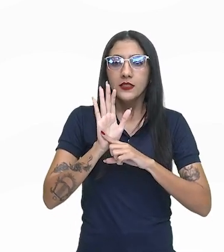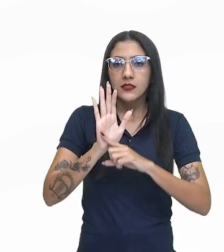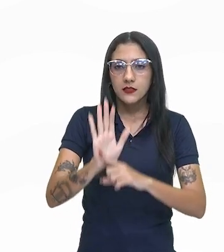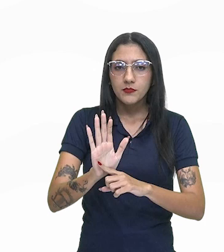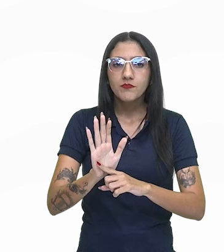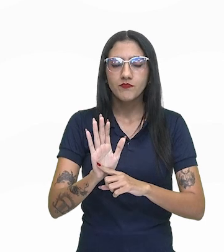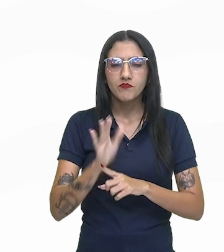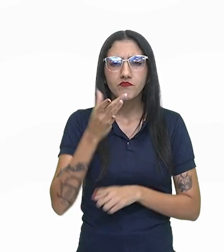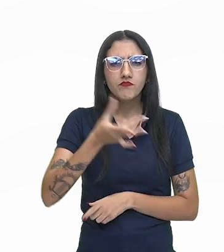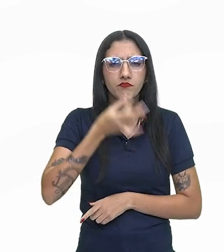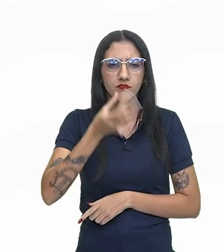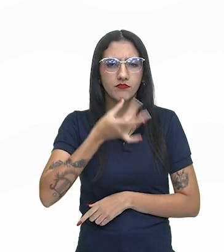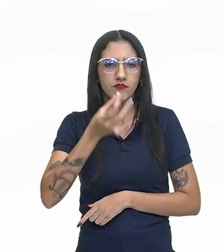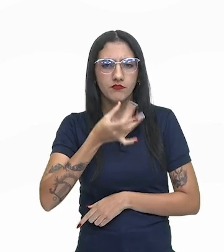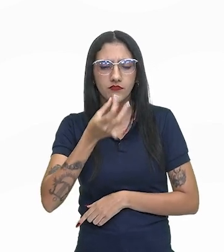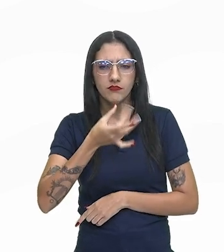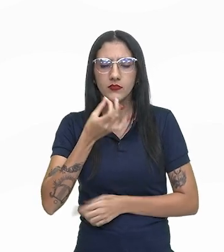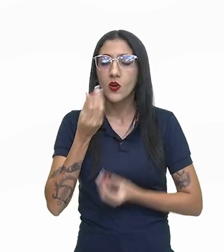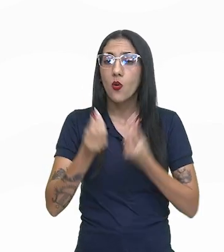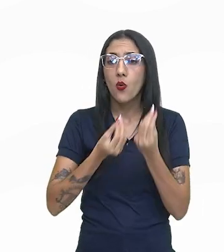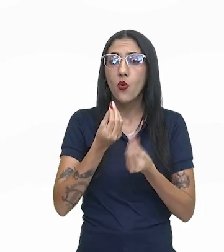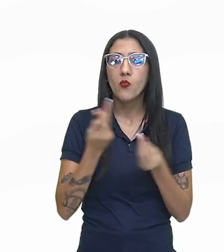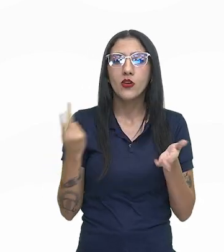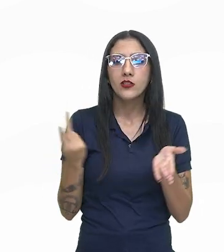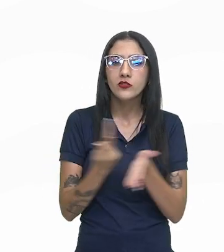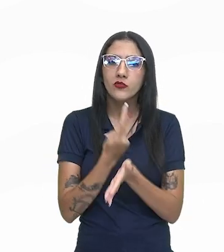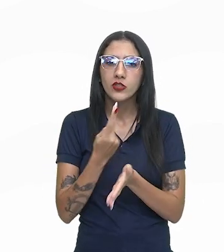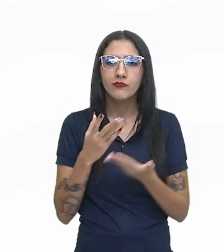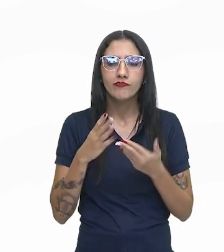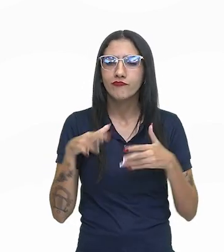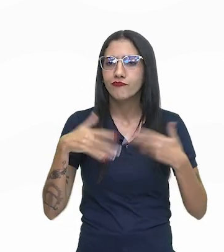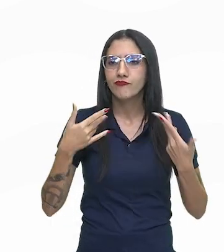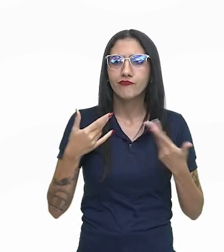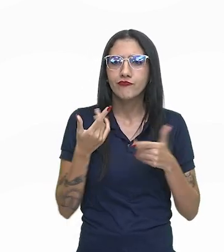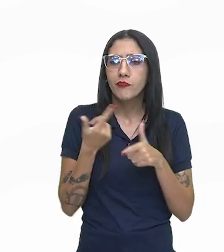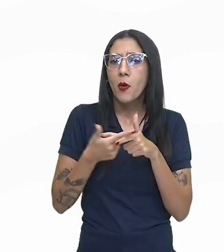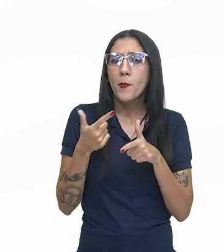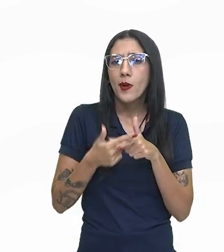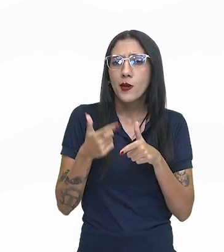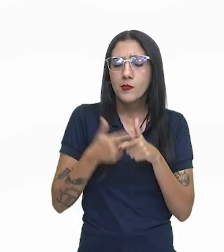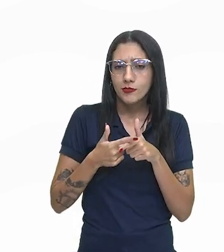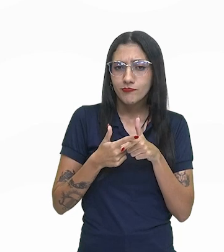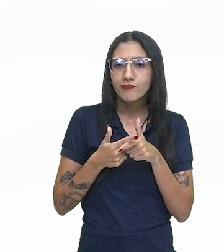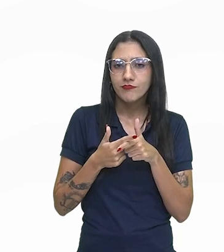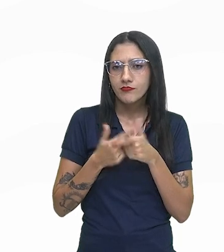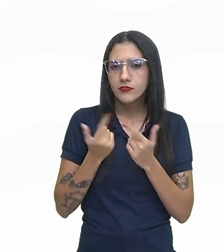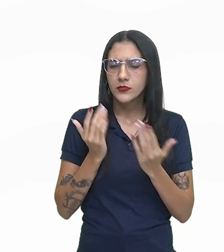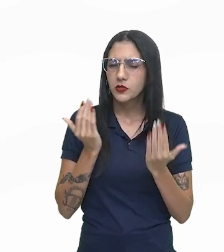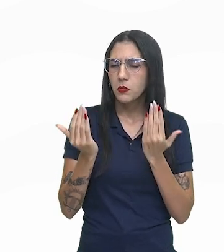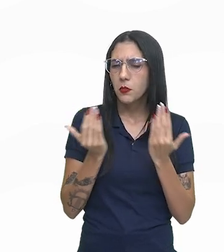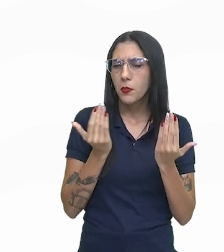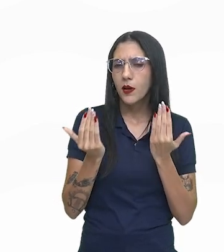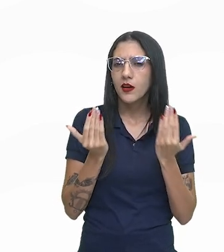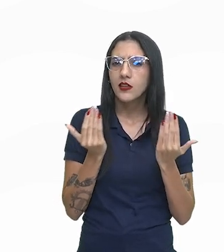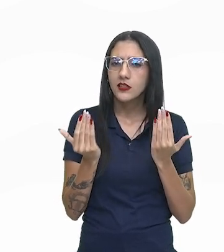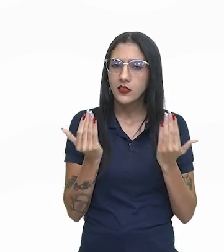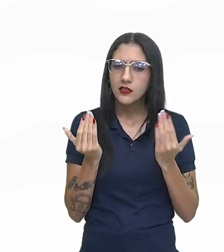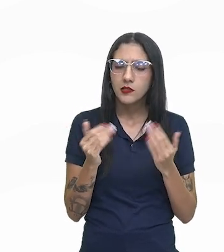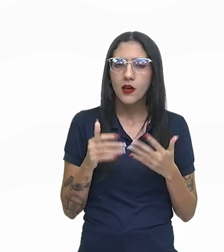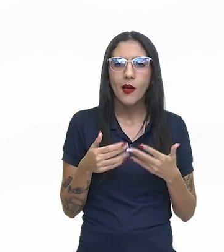por argumentação, uma solução para um problema proposto em relação a